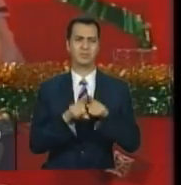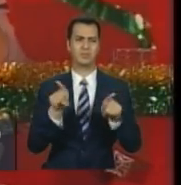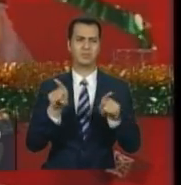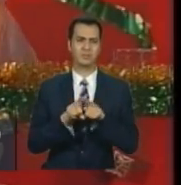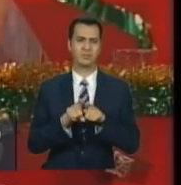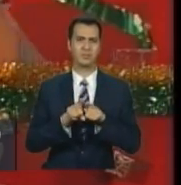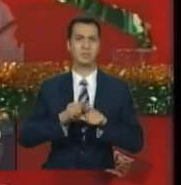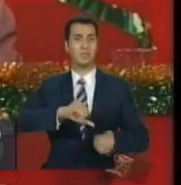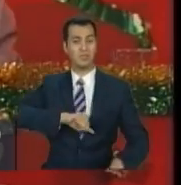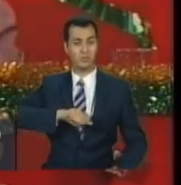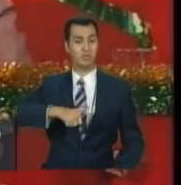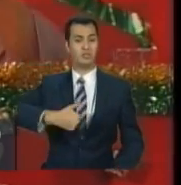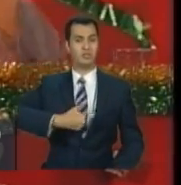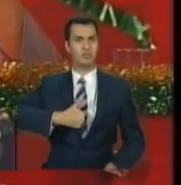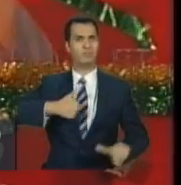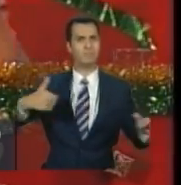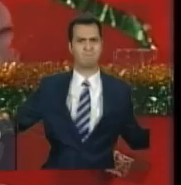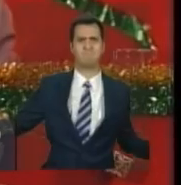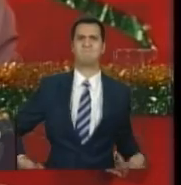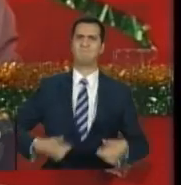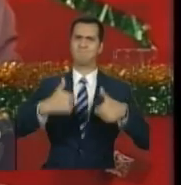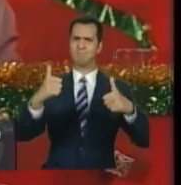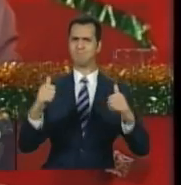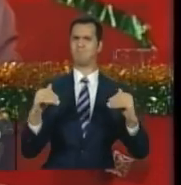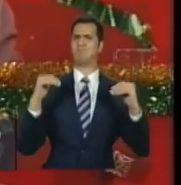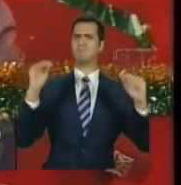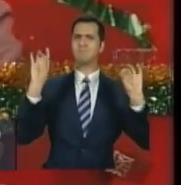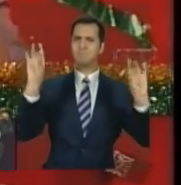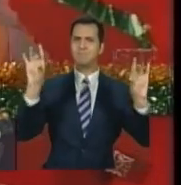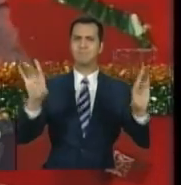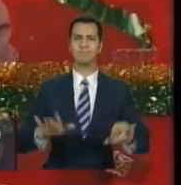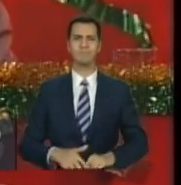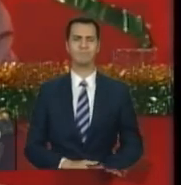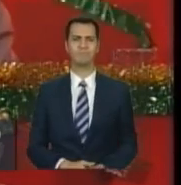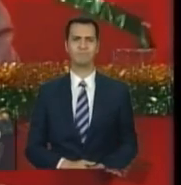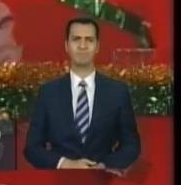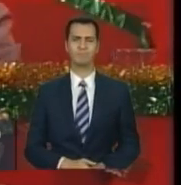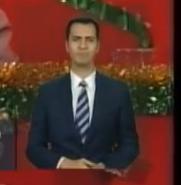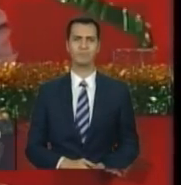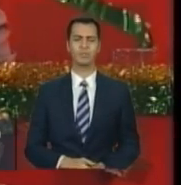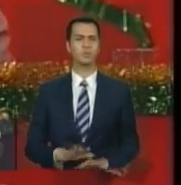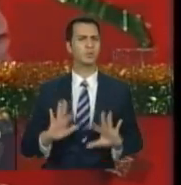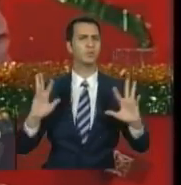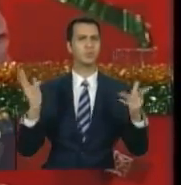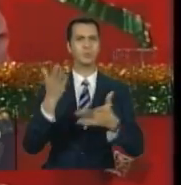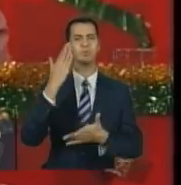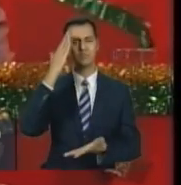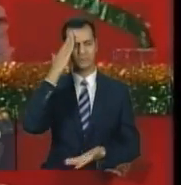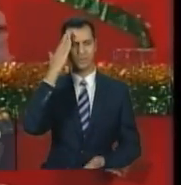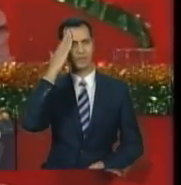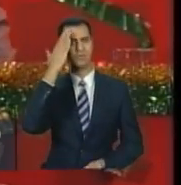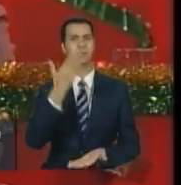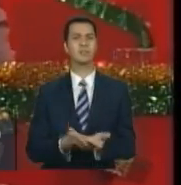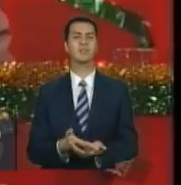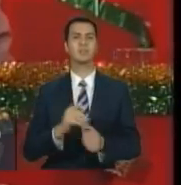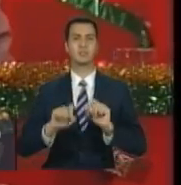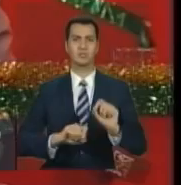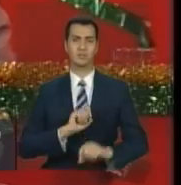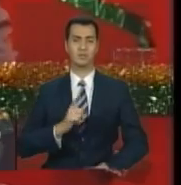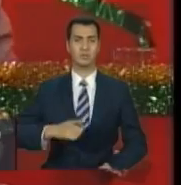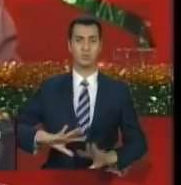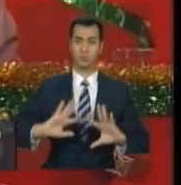alta autoestima, com uma elevada autoestima. E que saiba que todos nós temos de